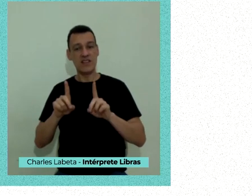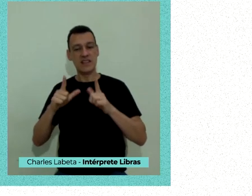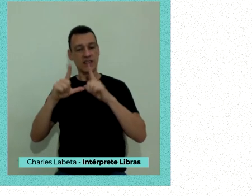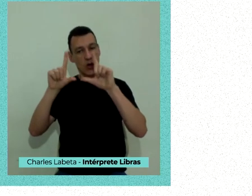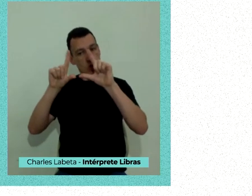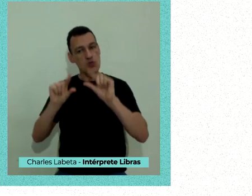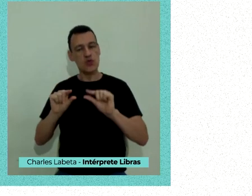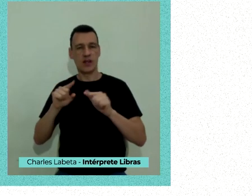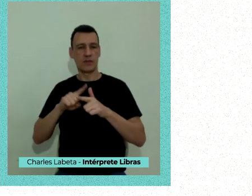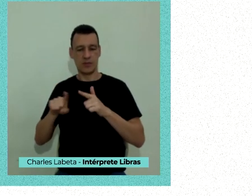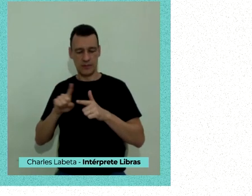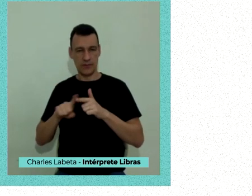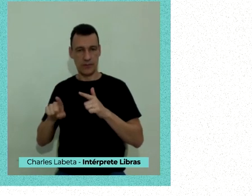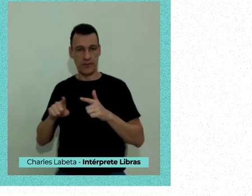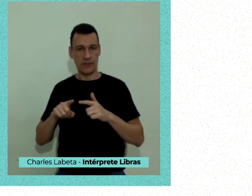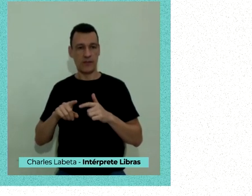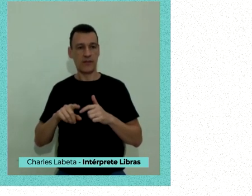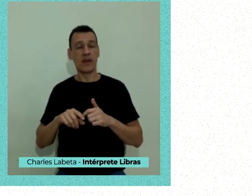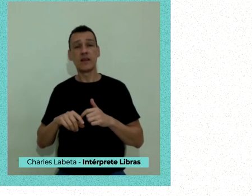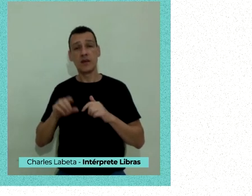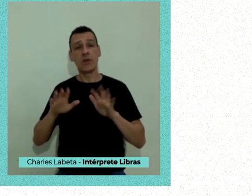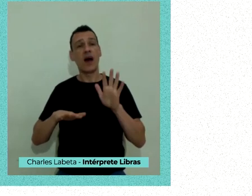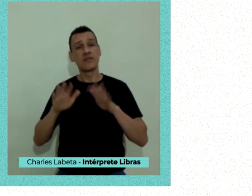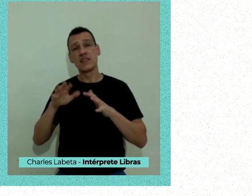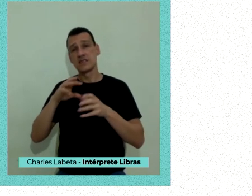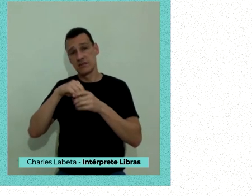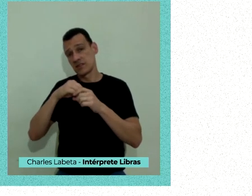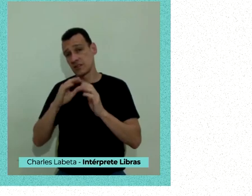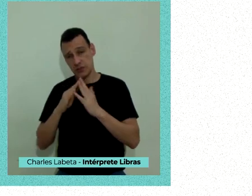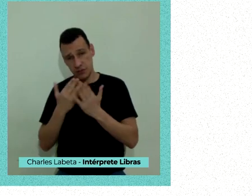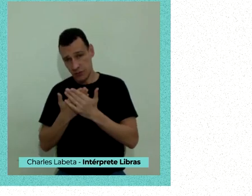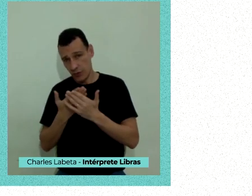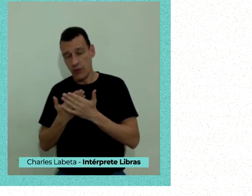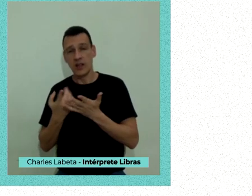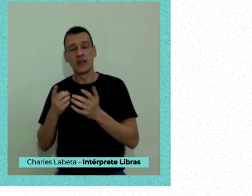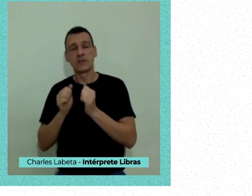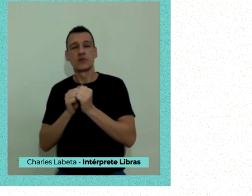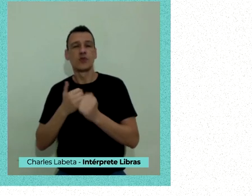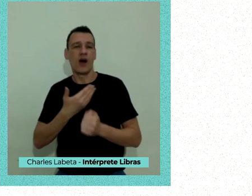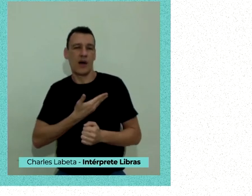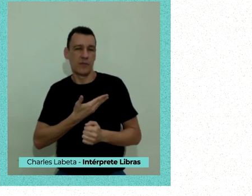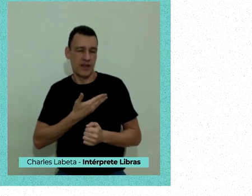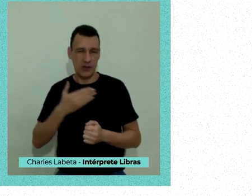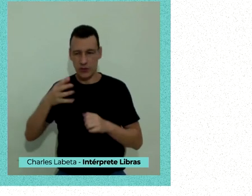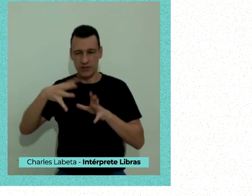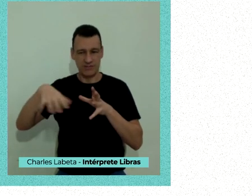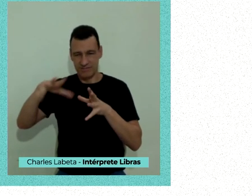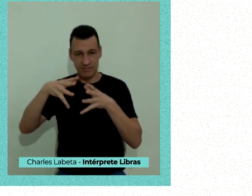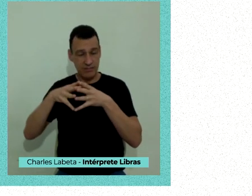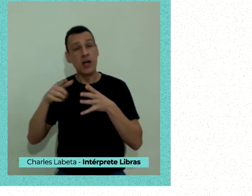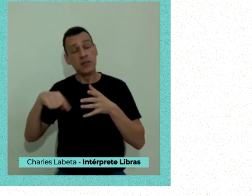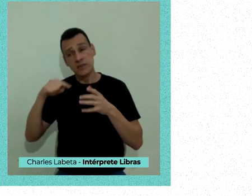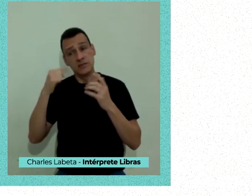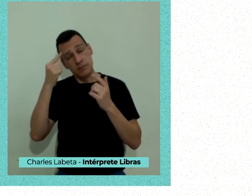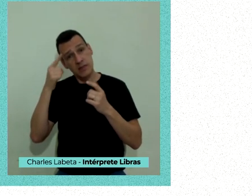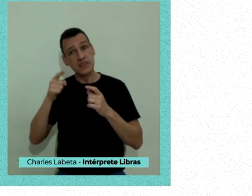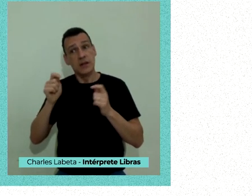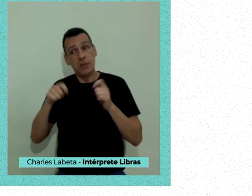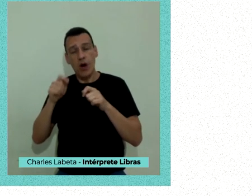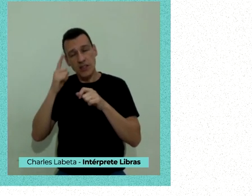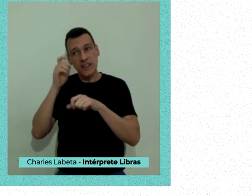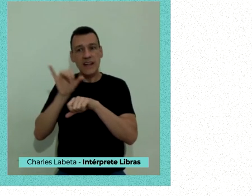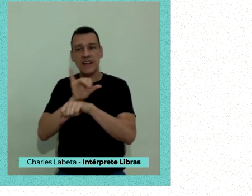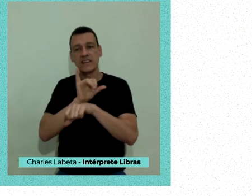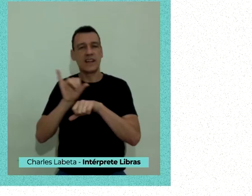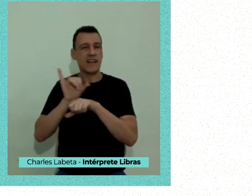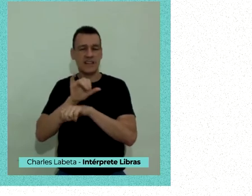no dia a dia da escola comum e junto com seus amigos, nós podemos pensar numa estratégia, na aplicação de uma estratégia